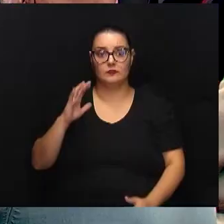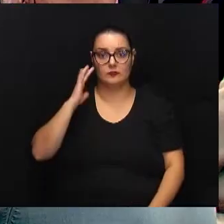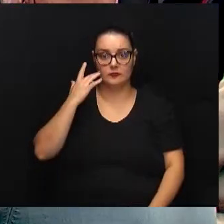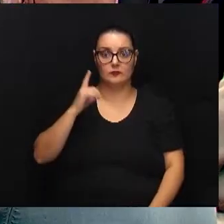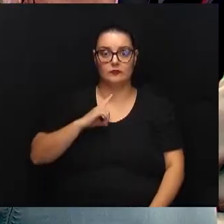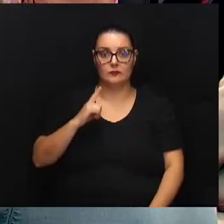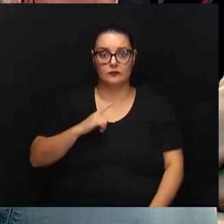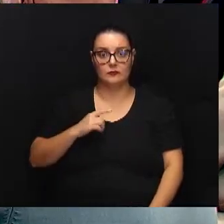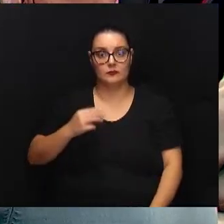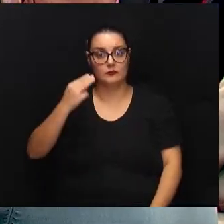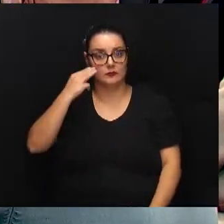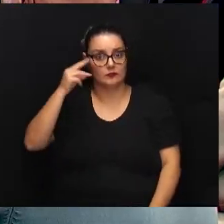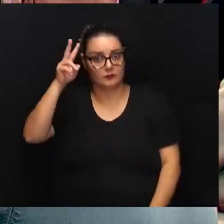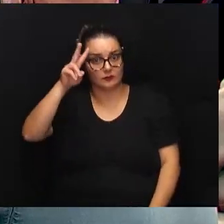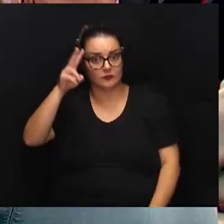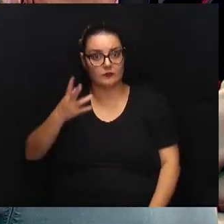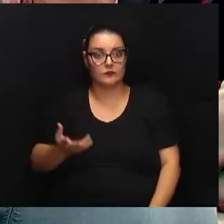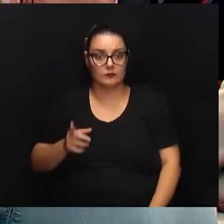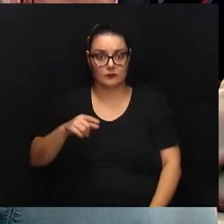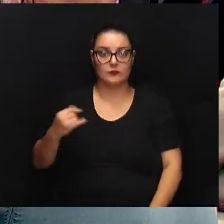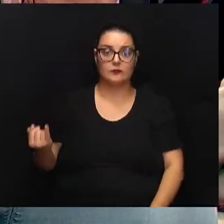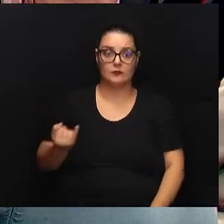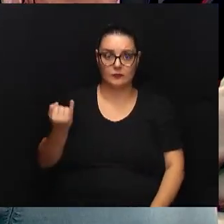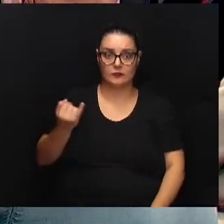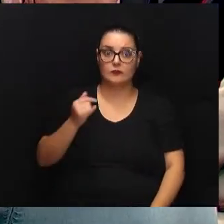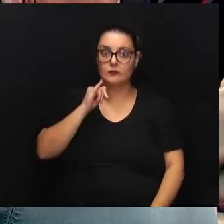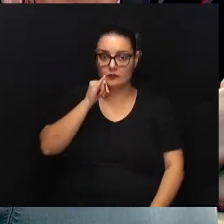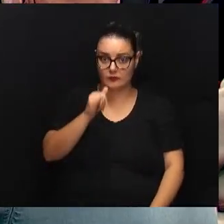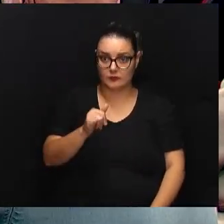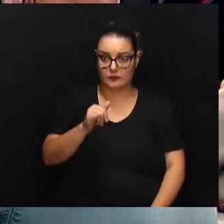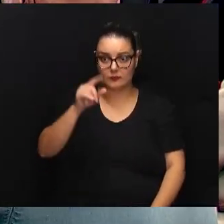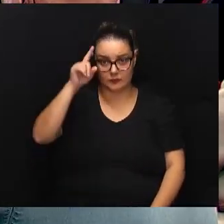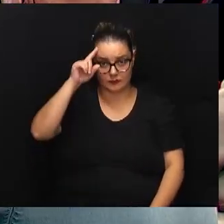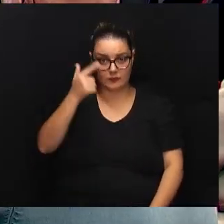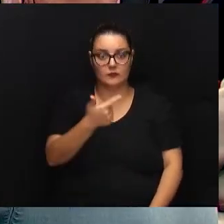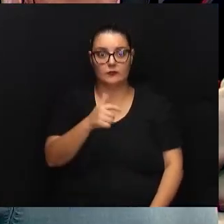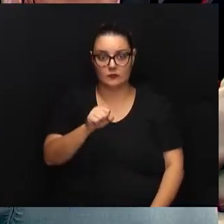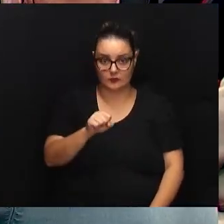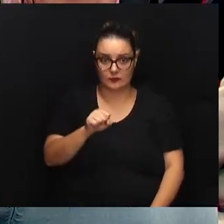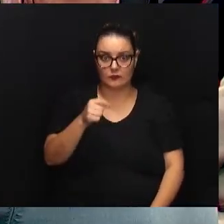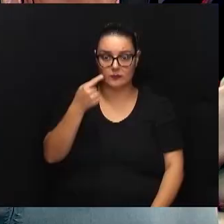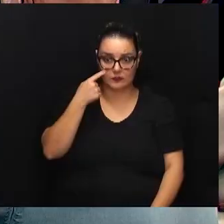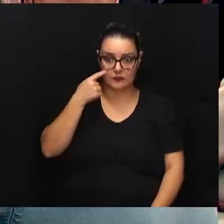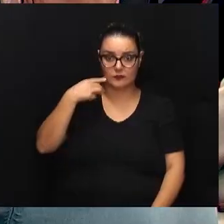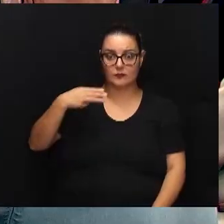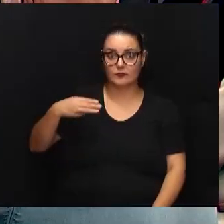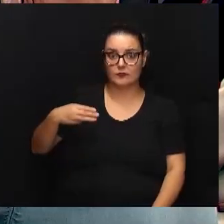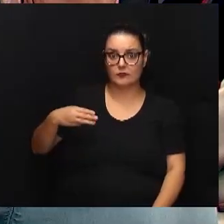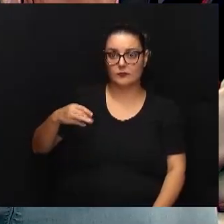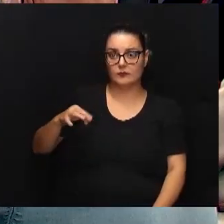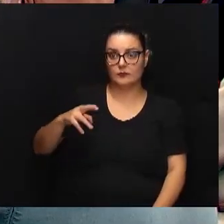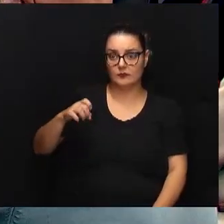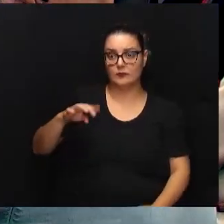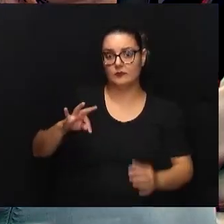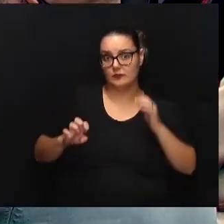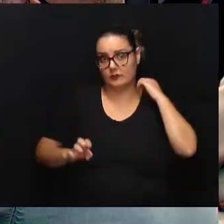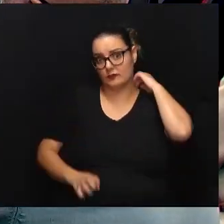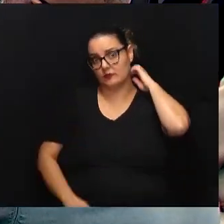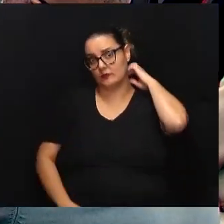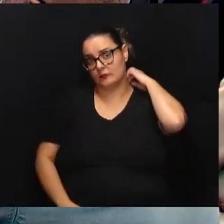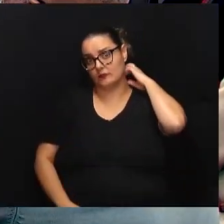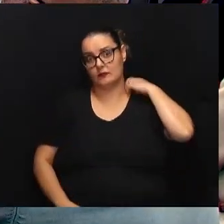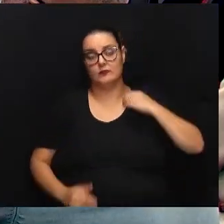uma das mais idosas, eu acho que a gente tem que rememorar e lembrar. Então, eu acho que é muito importante, já digo que vou estar no dia 28, viu, Mariante?